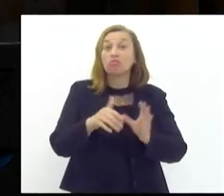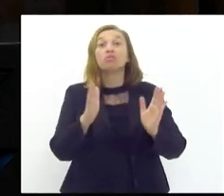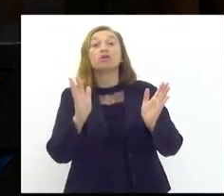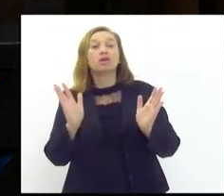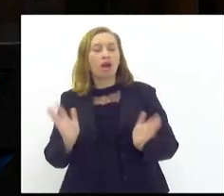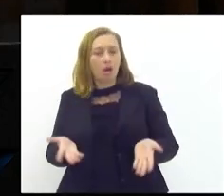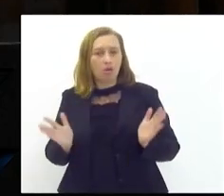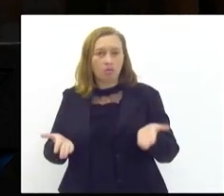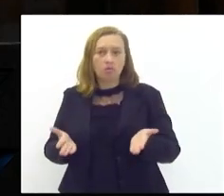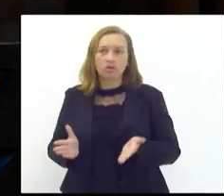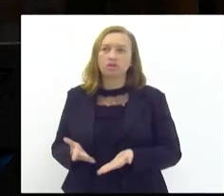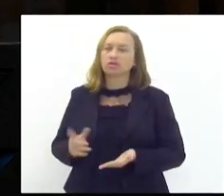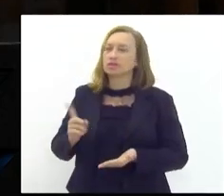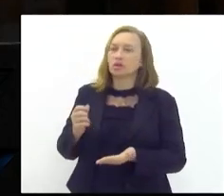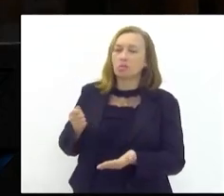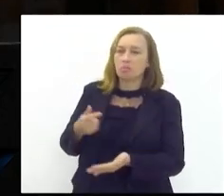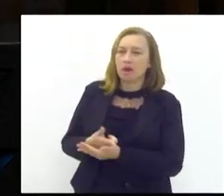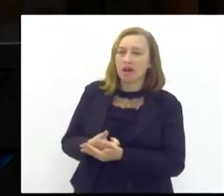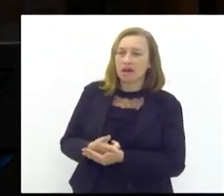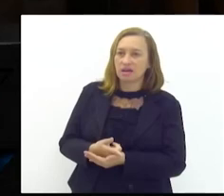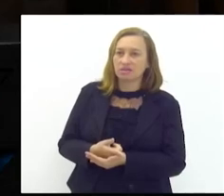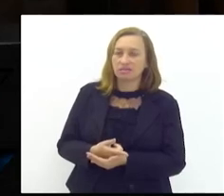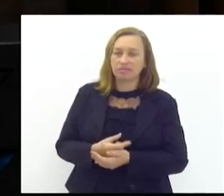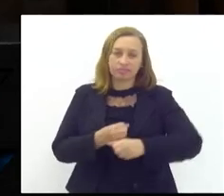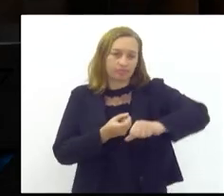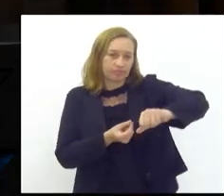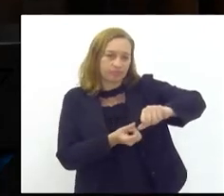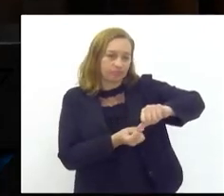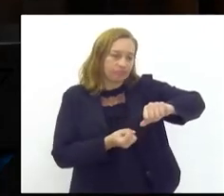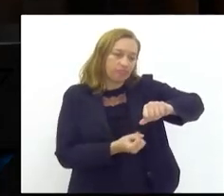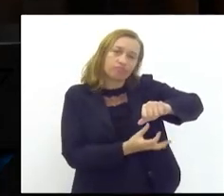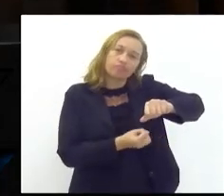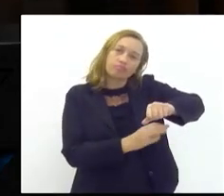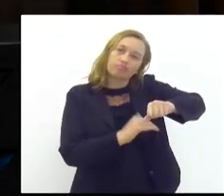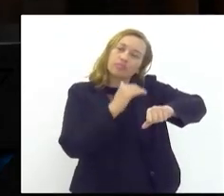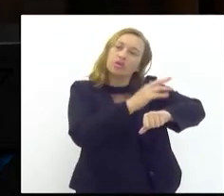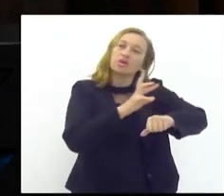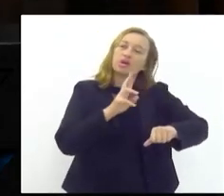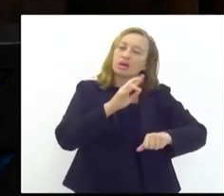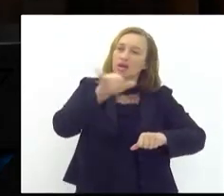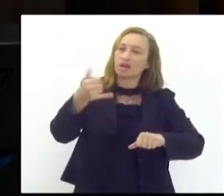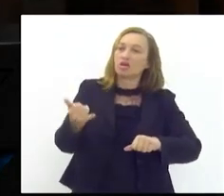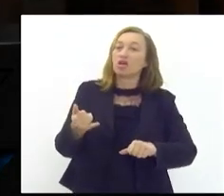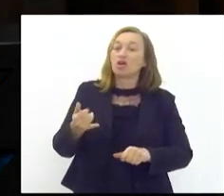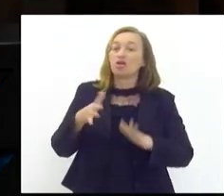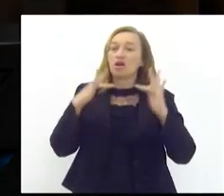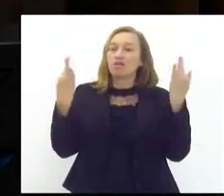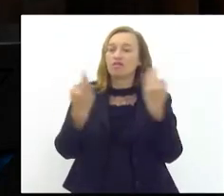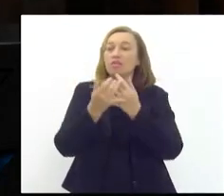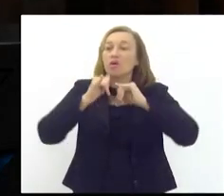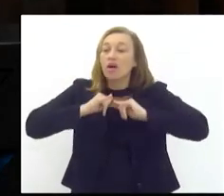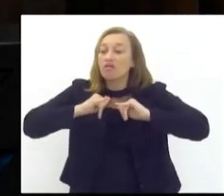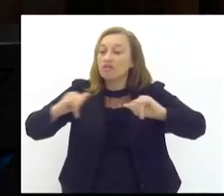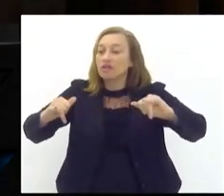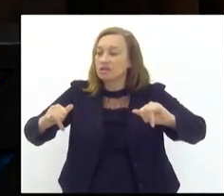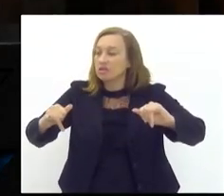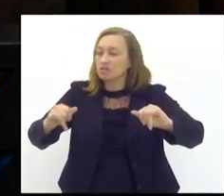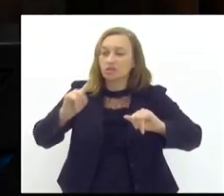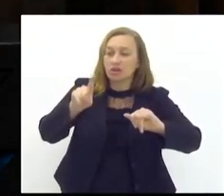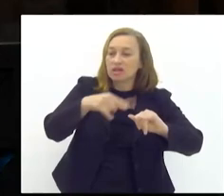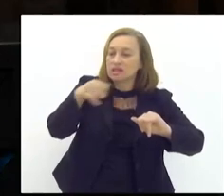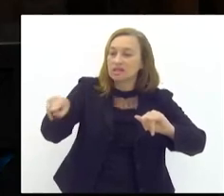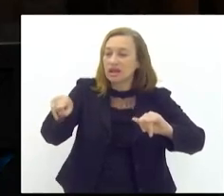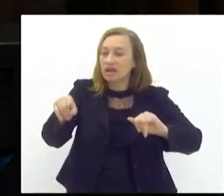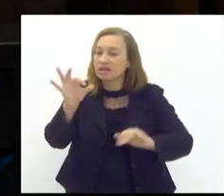da calote no super RJ E aí eu falo para as famílias que foram cortadas covardemente que